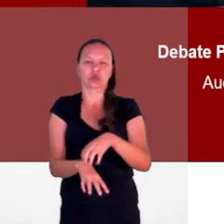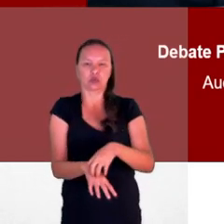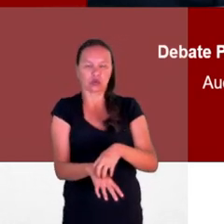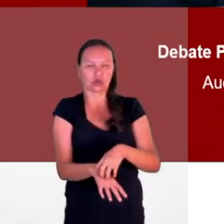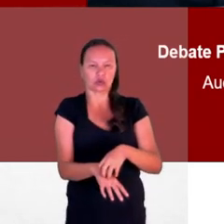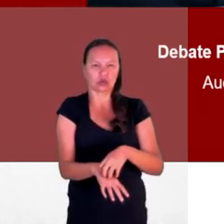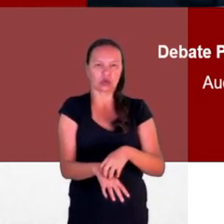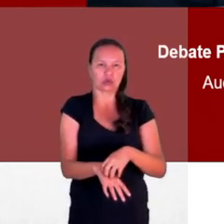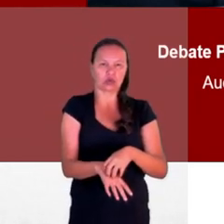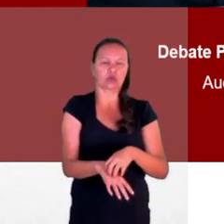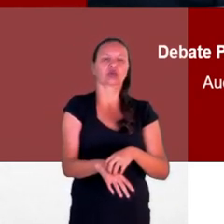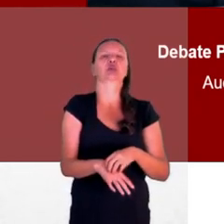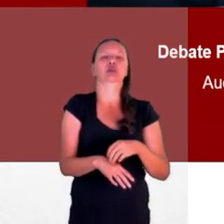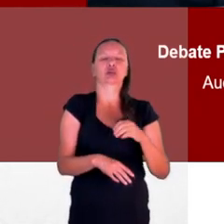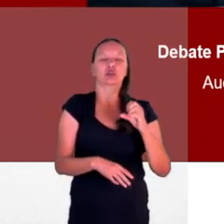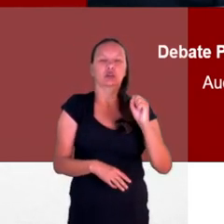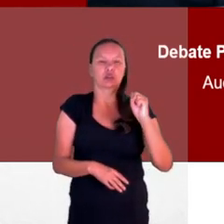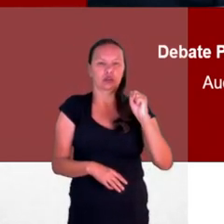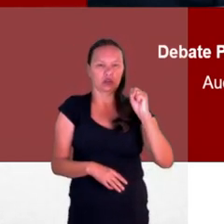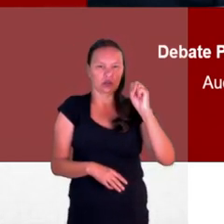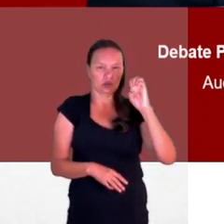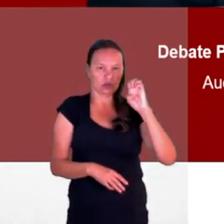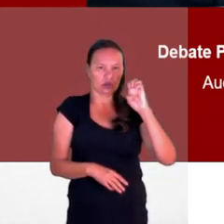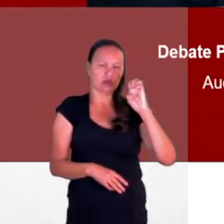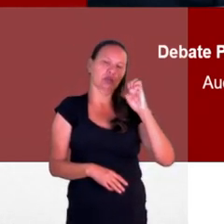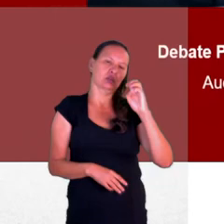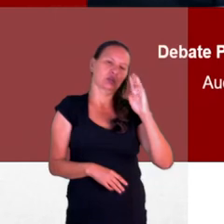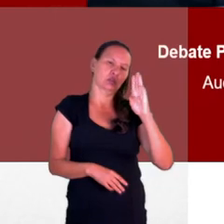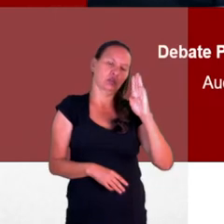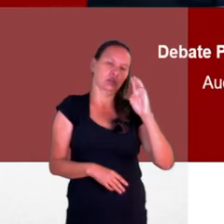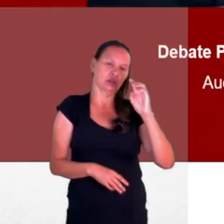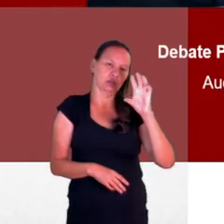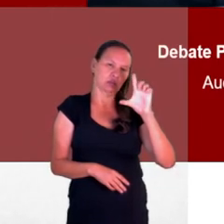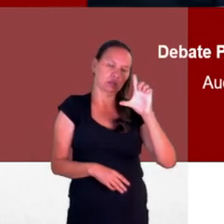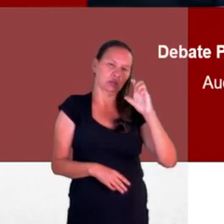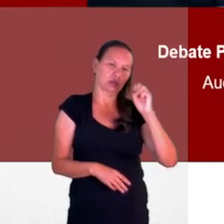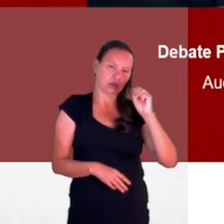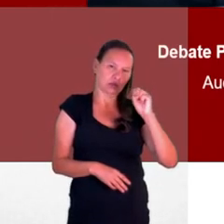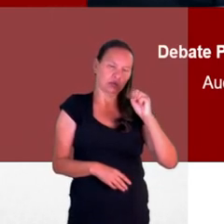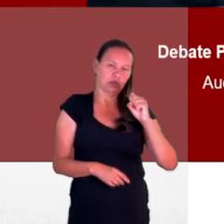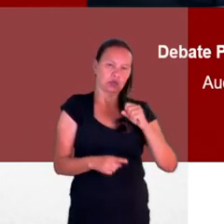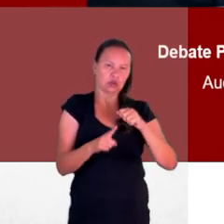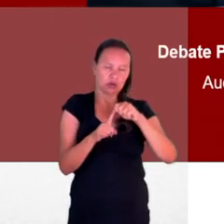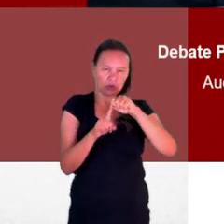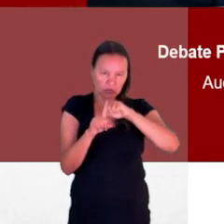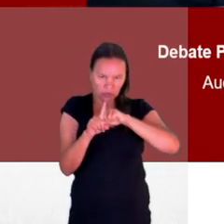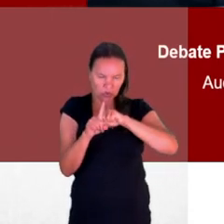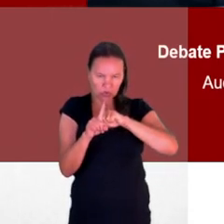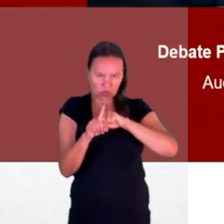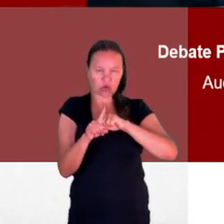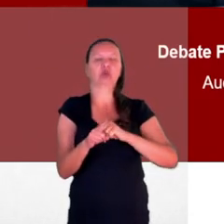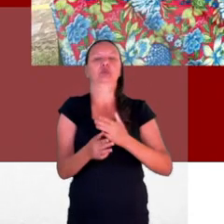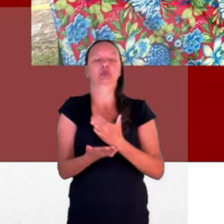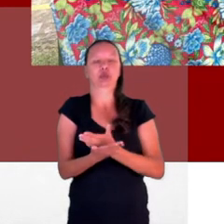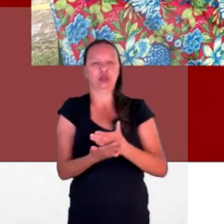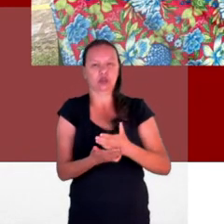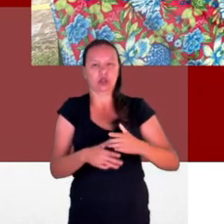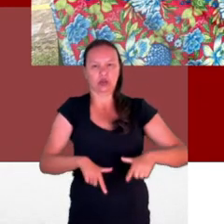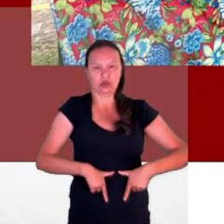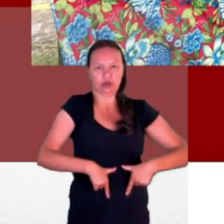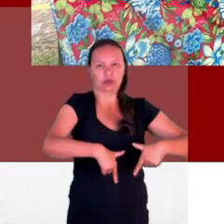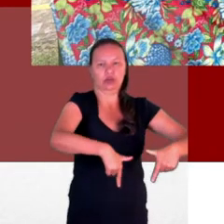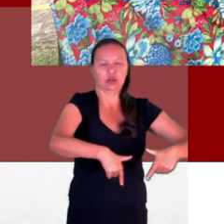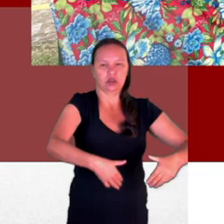Assembleia Legislativa e pouco mais de um mês tornou-se uma frente parlamentar de enfrentamento à fome Então